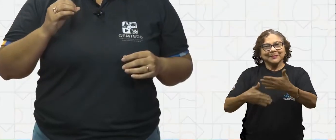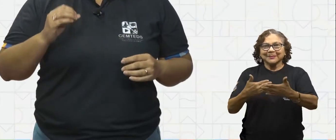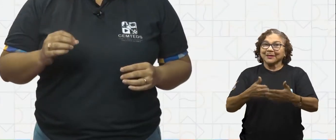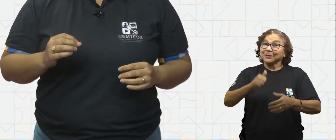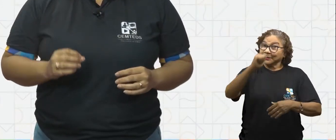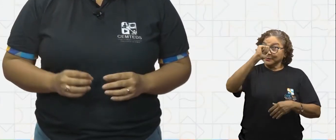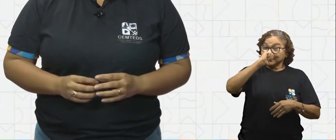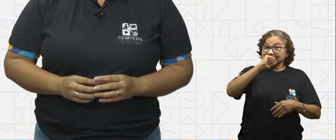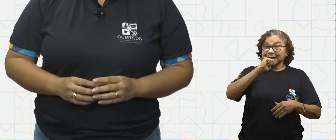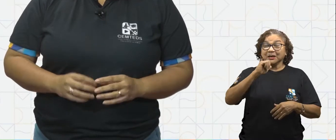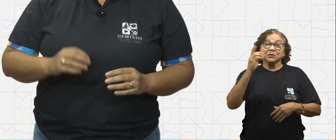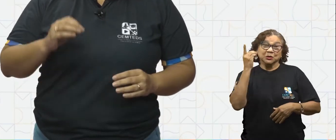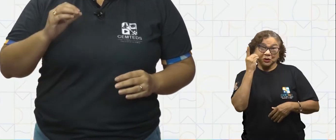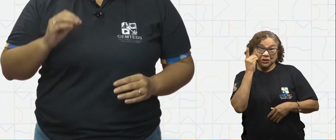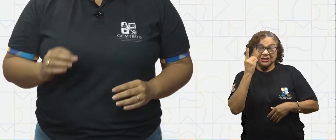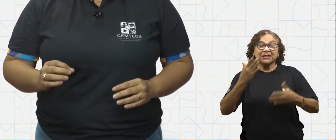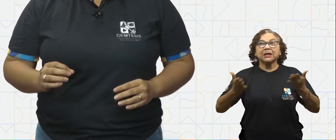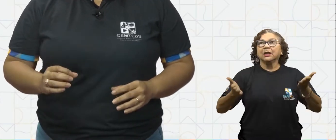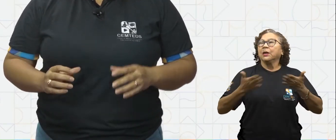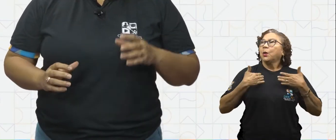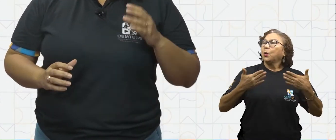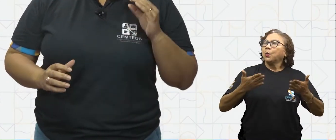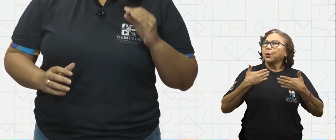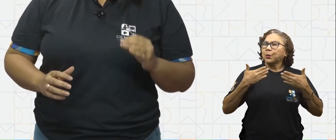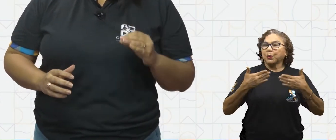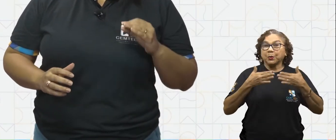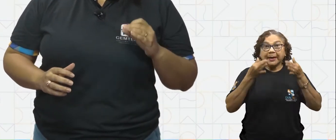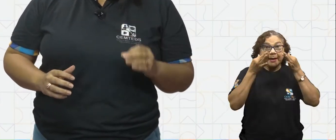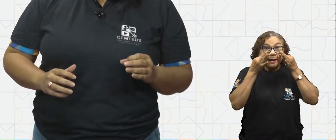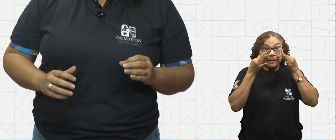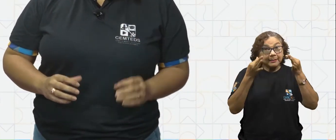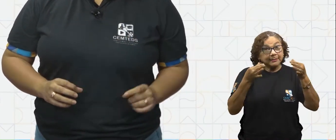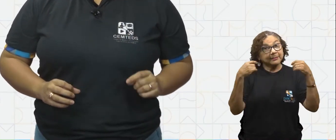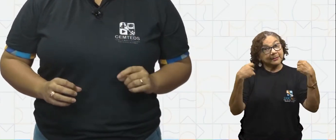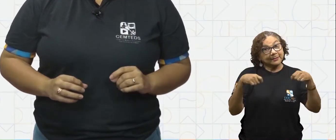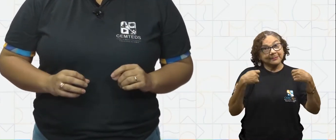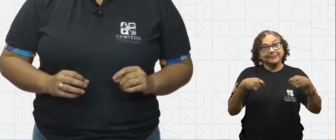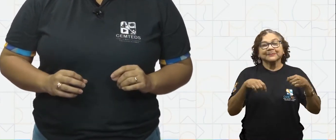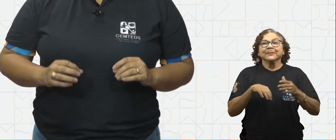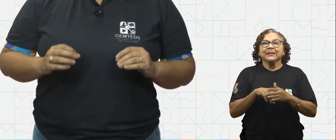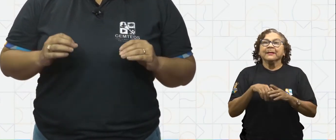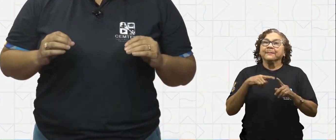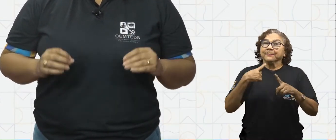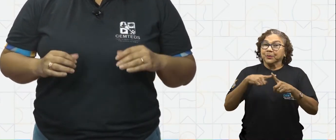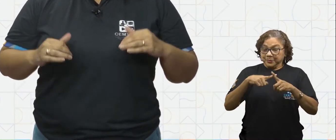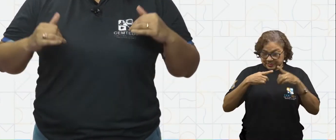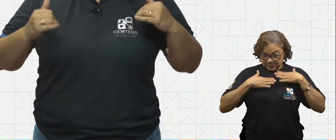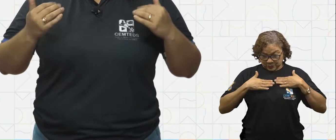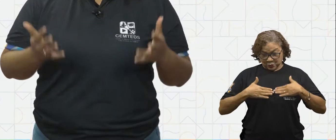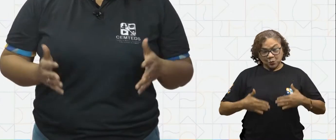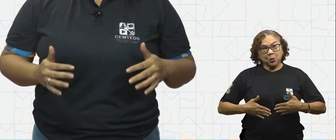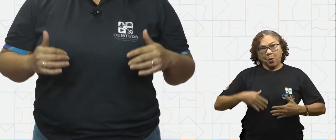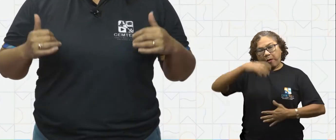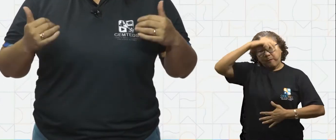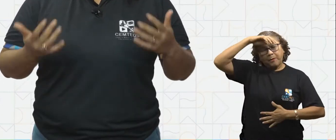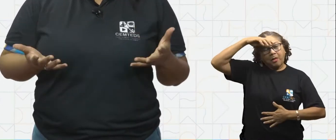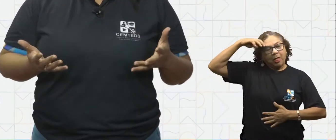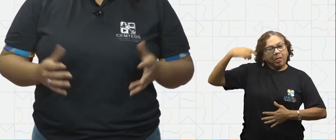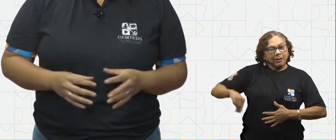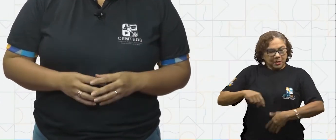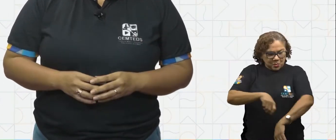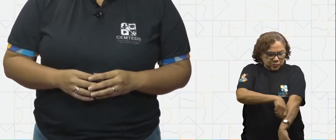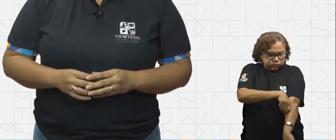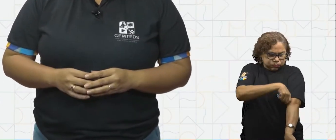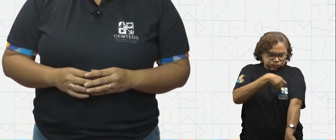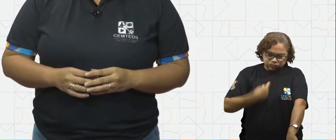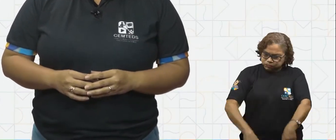Em dias quentes, é preciso ficar atento e beber bastante água, pois o nosso corpo transpira mais, fica